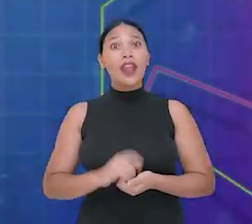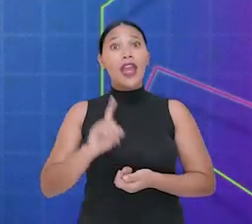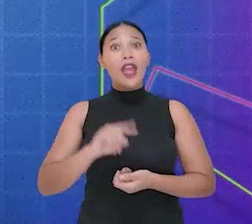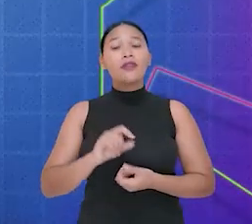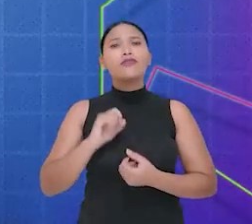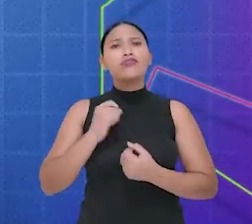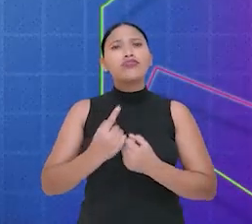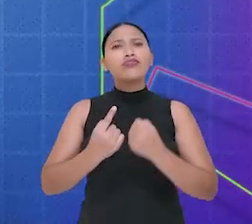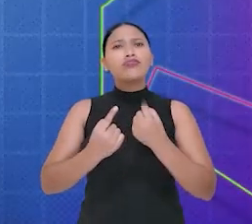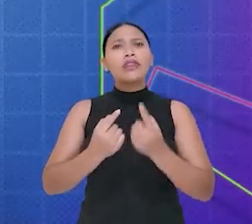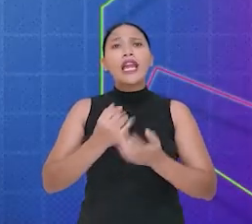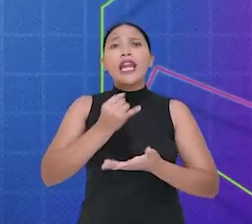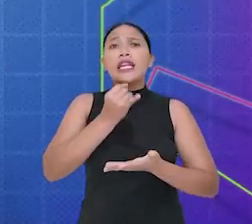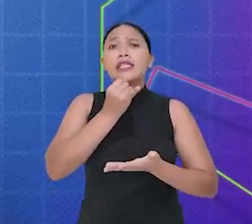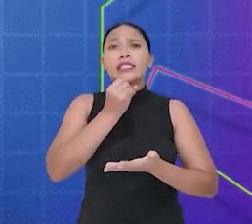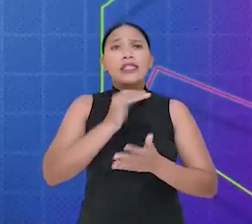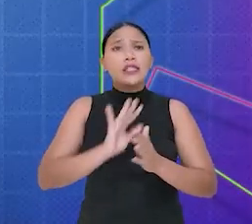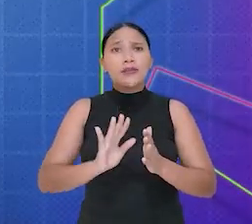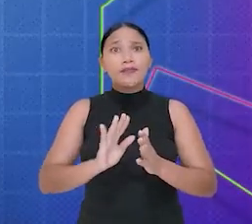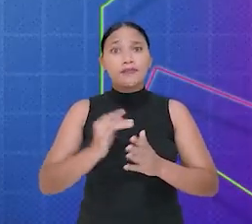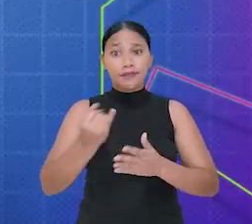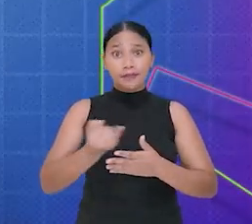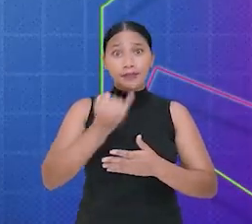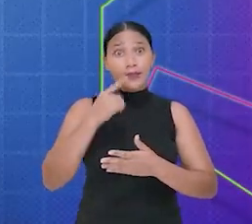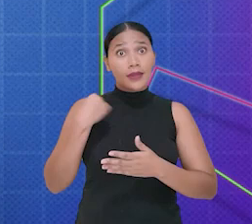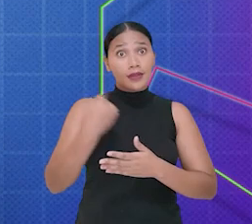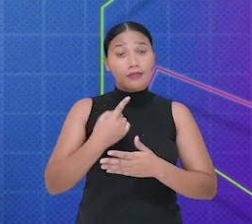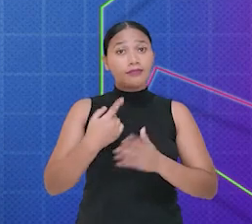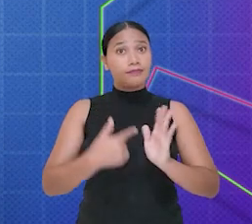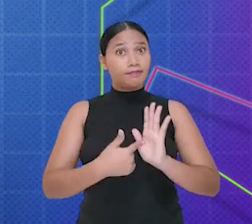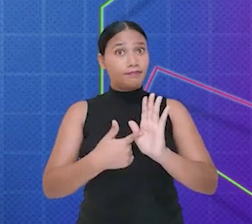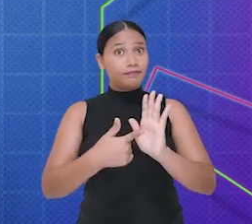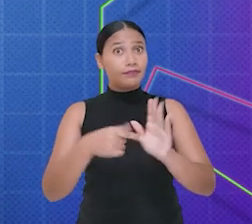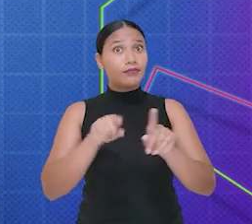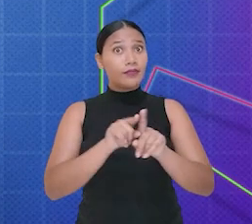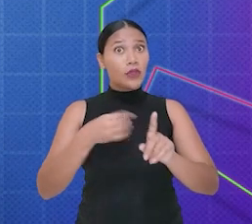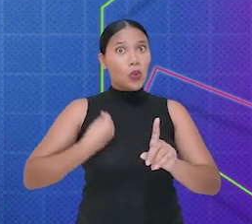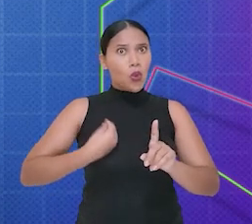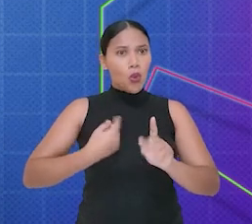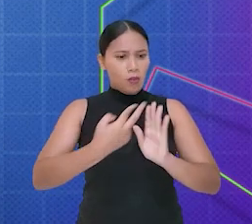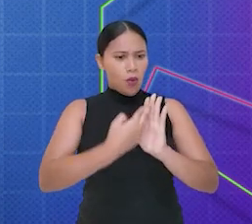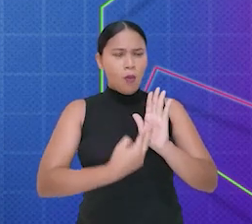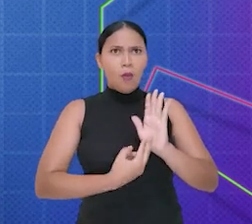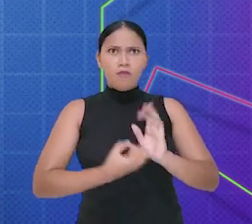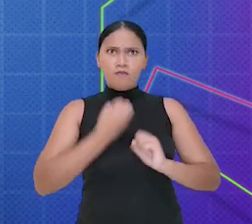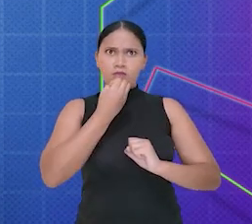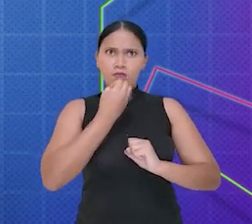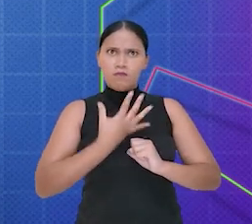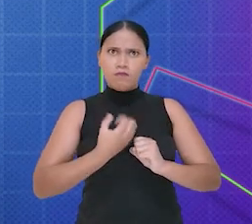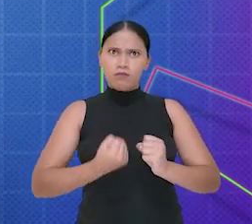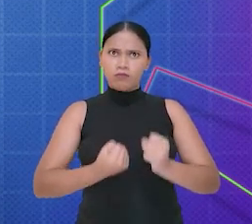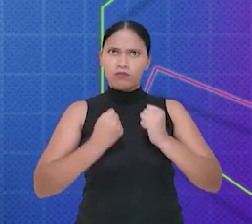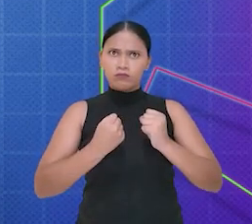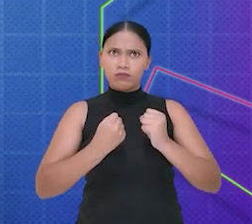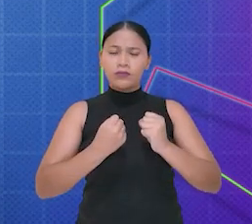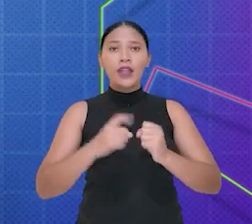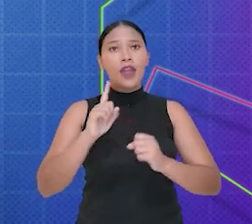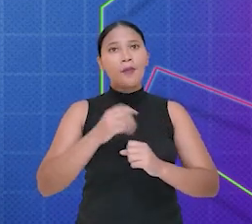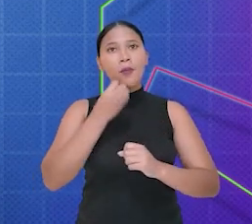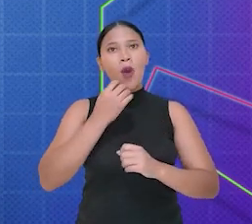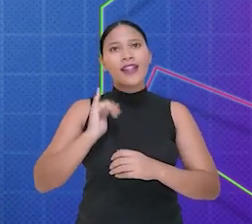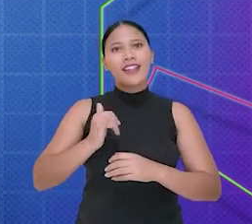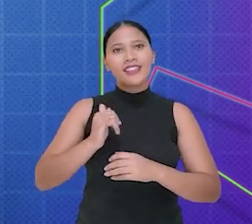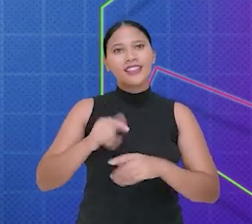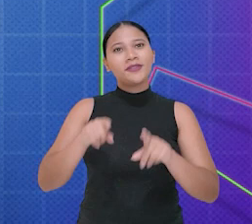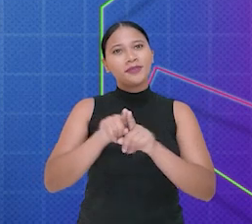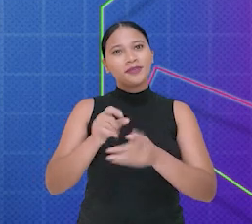Esses são apenas alguns exemplos. Só que é importante a gente destacar que a presença de um roteiro sólido é fundamental para a construção